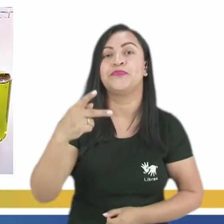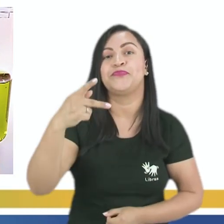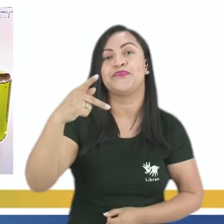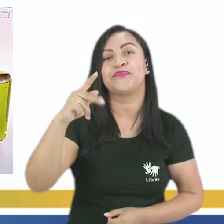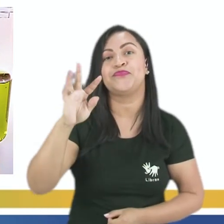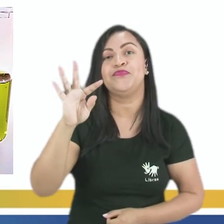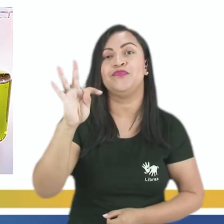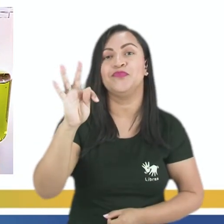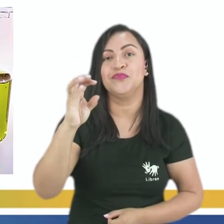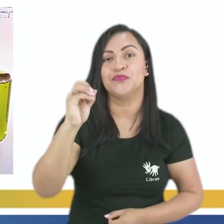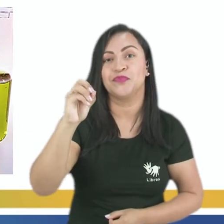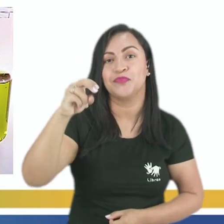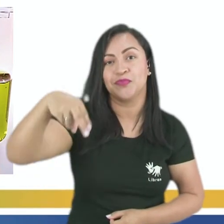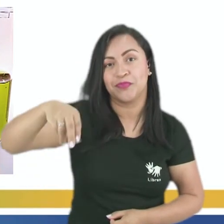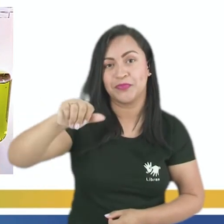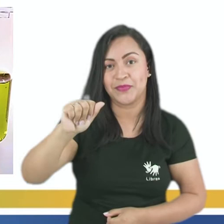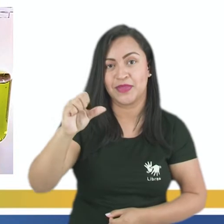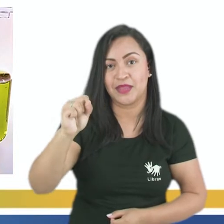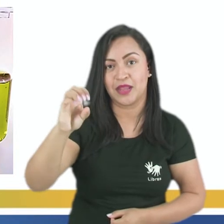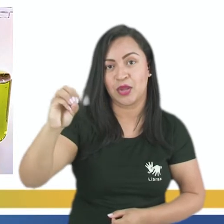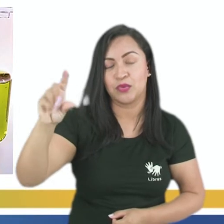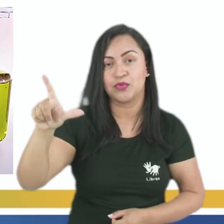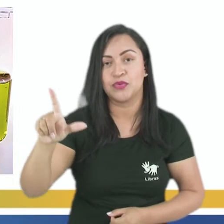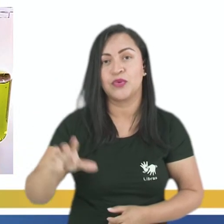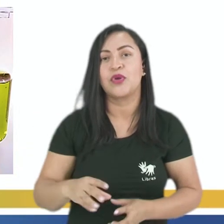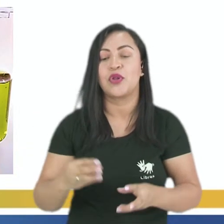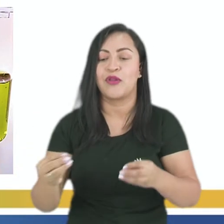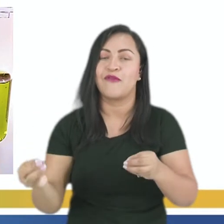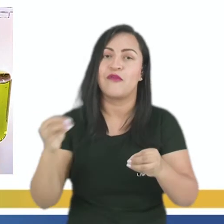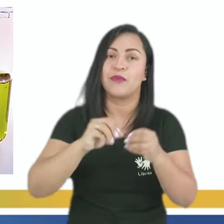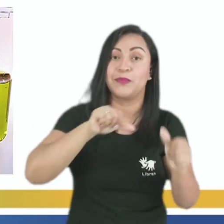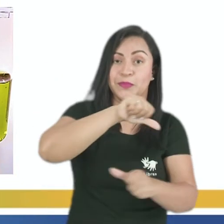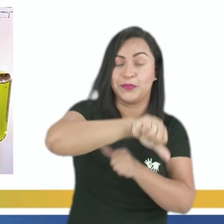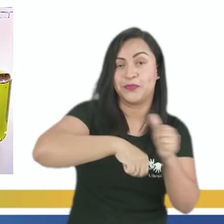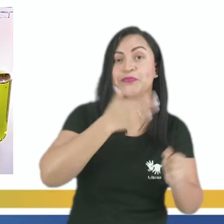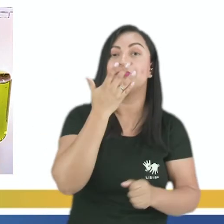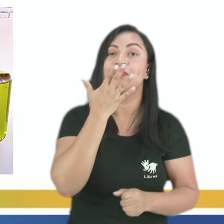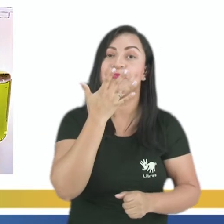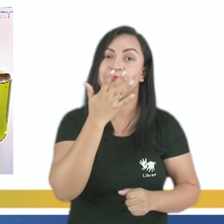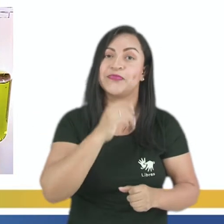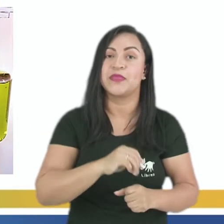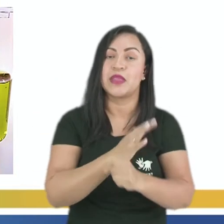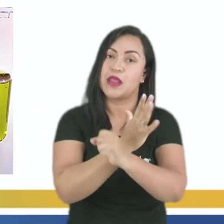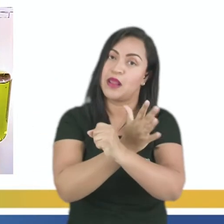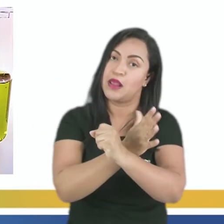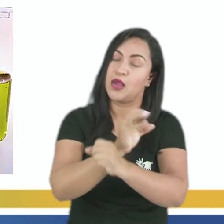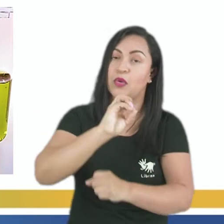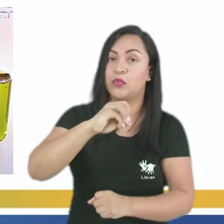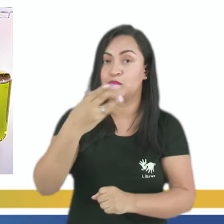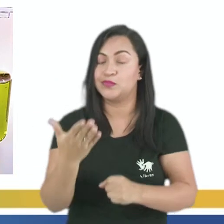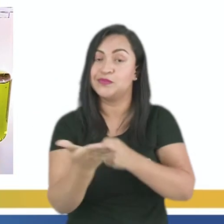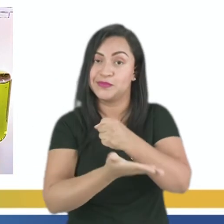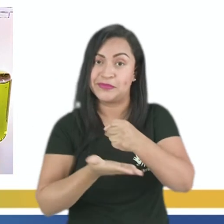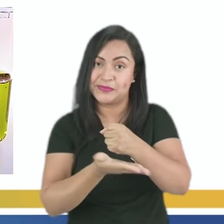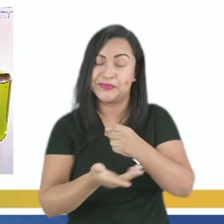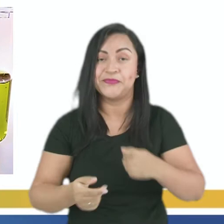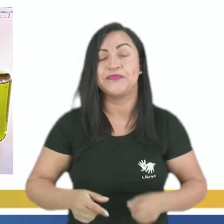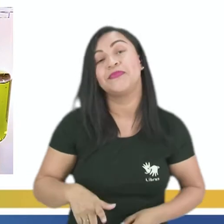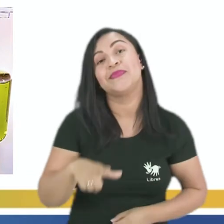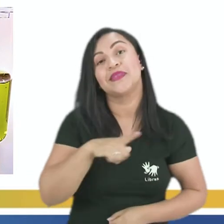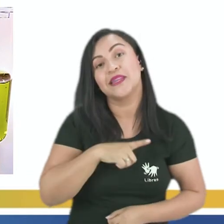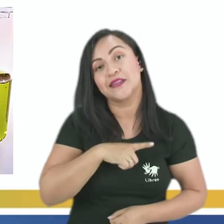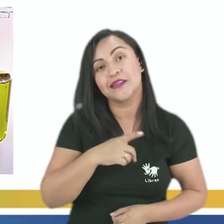vai mudar a coloração à medida que for exposto aquele meio mais ácido ou mais básico. Nós temos